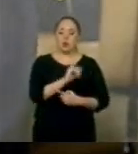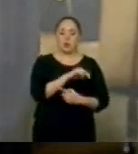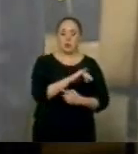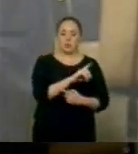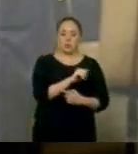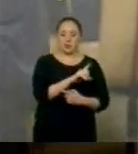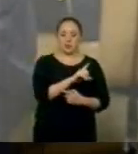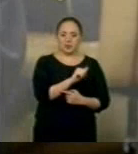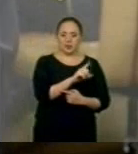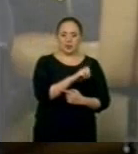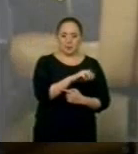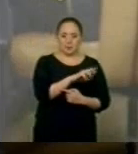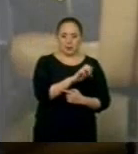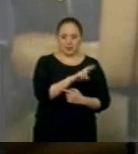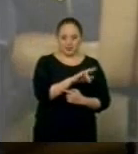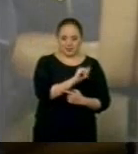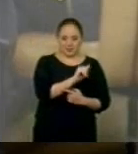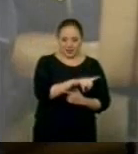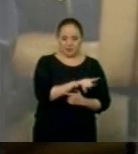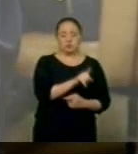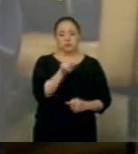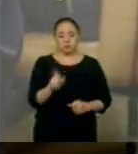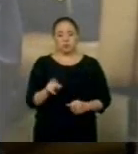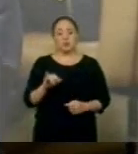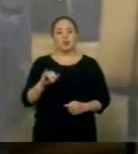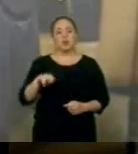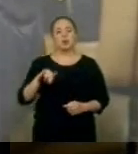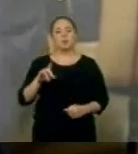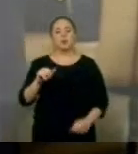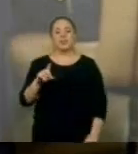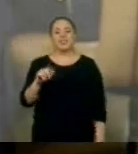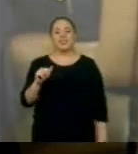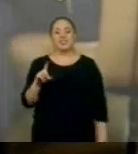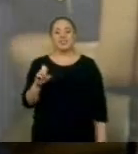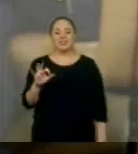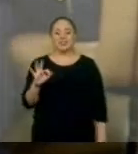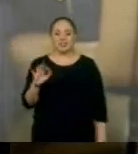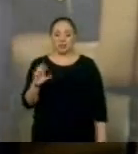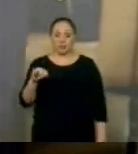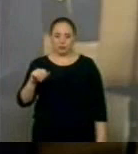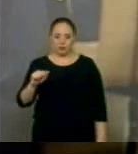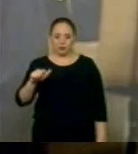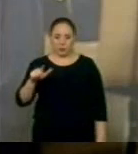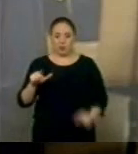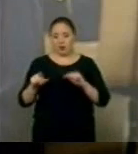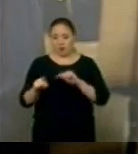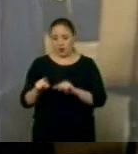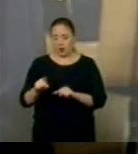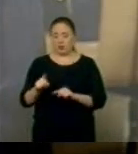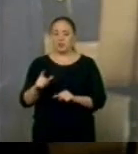material, relativa às manifestações e aos pronunciamentos, e a imunidade formal, essa imunidade que